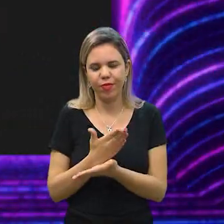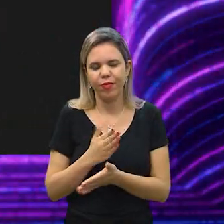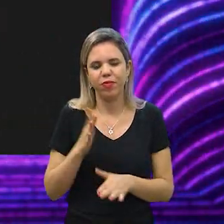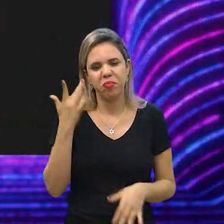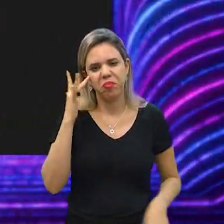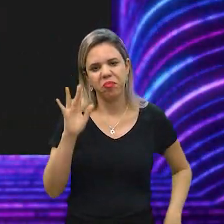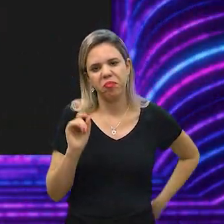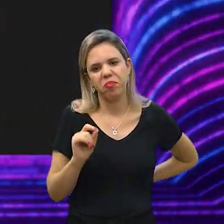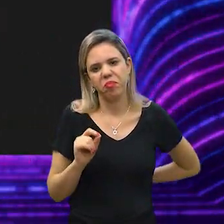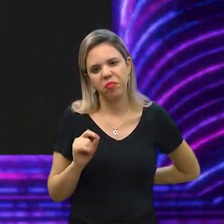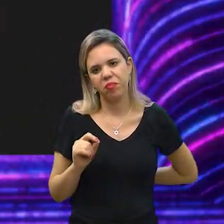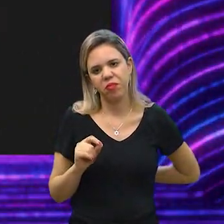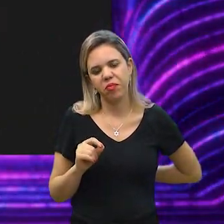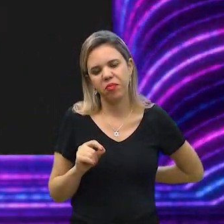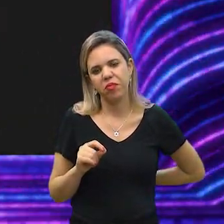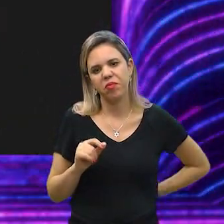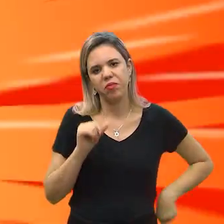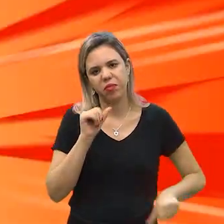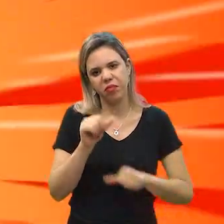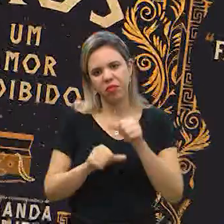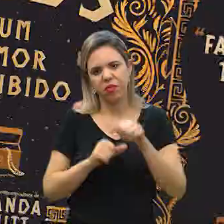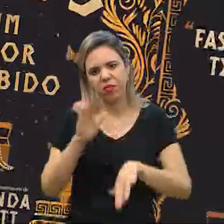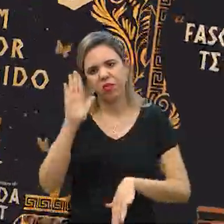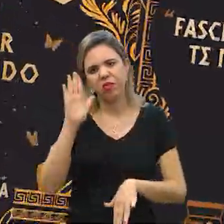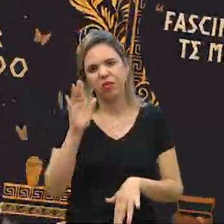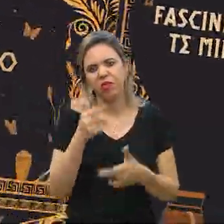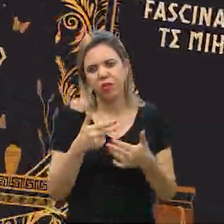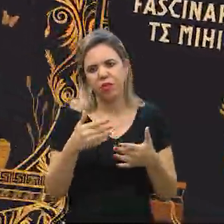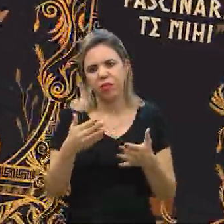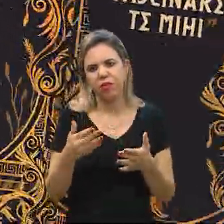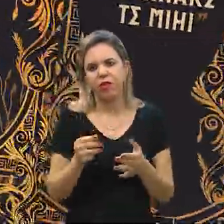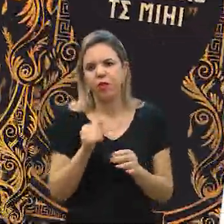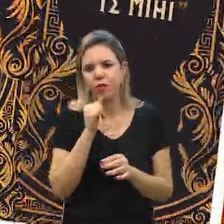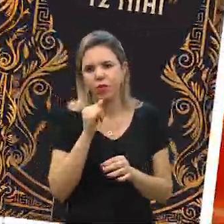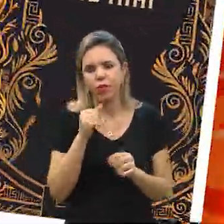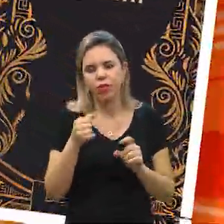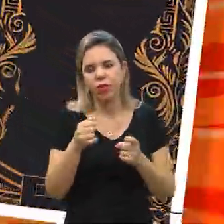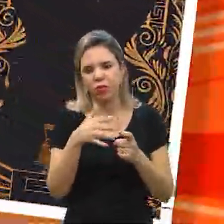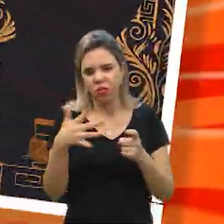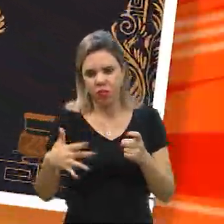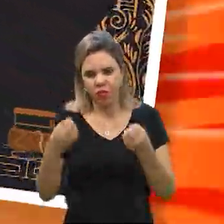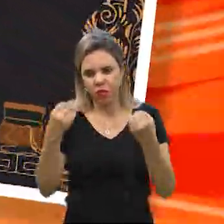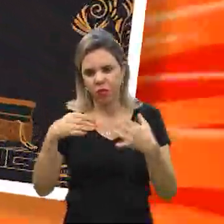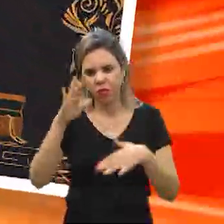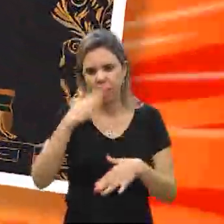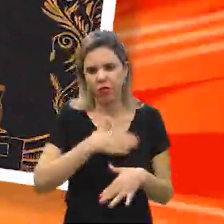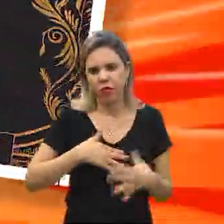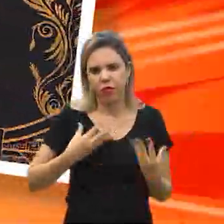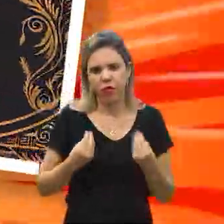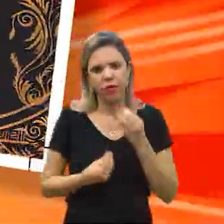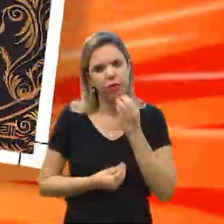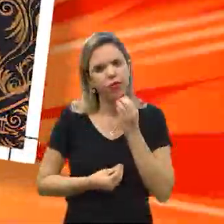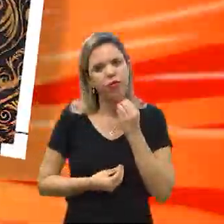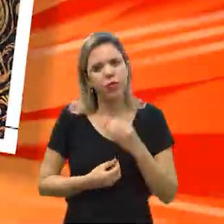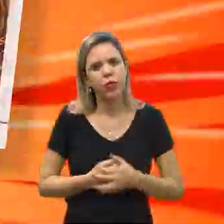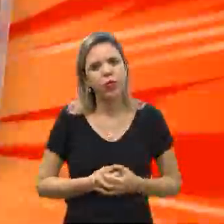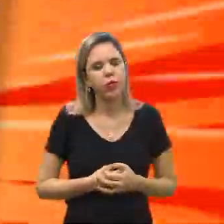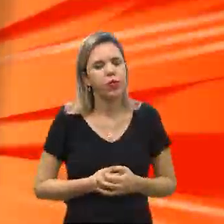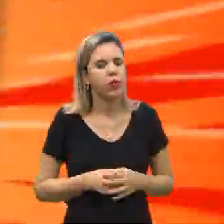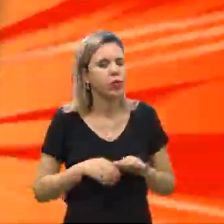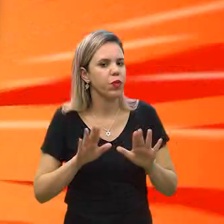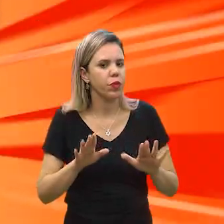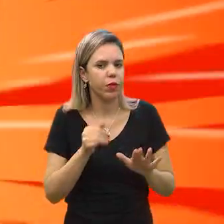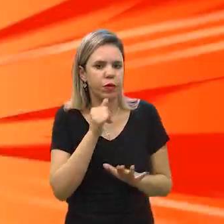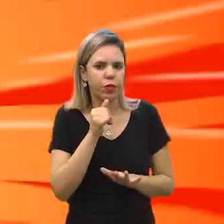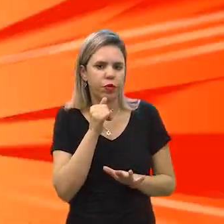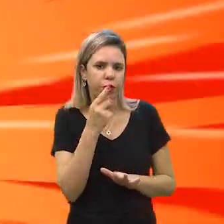que provavelmente adicionaria mais algumas partes sobre a mitologia, que eu gosto bastante,